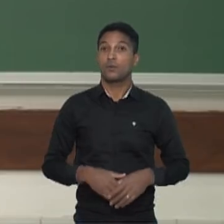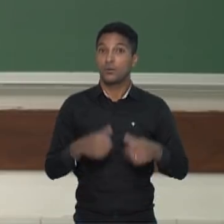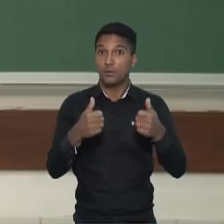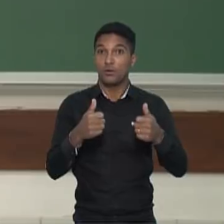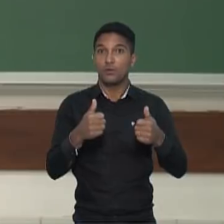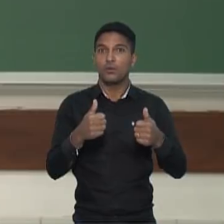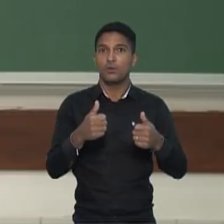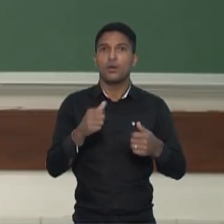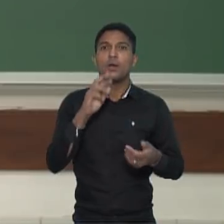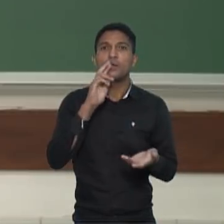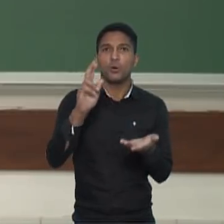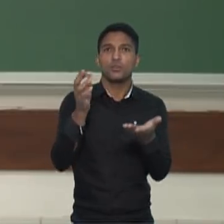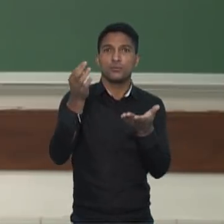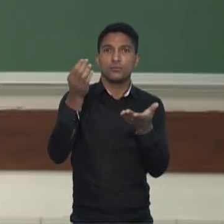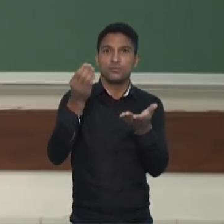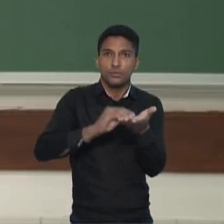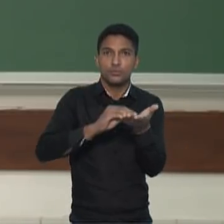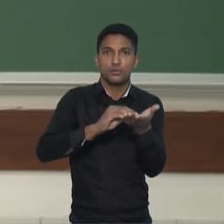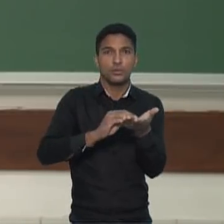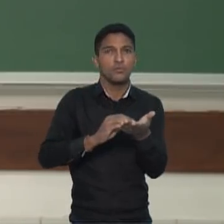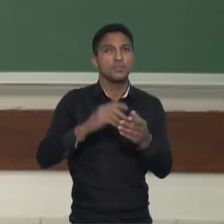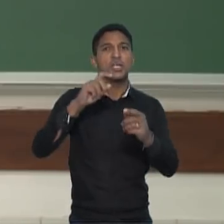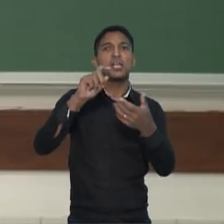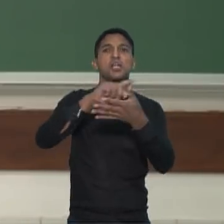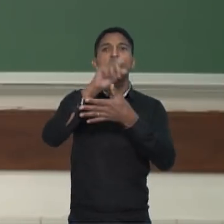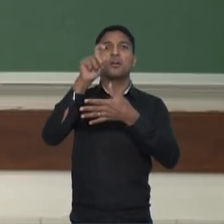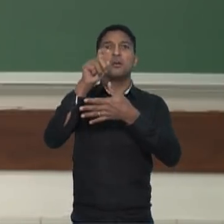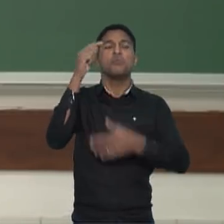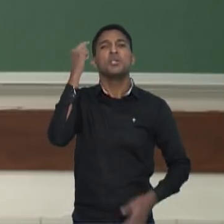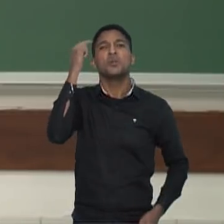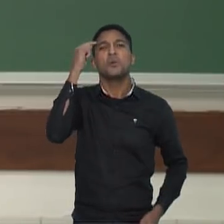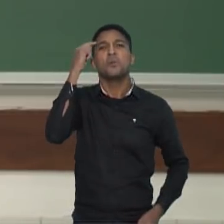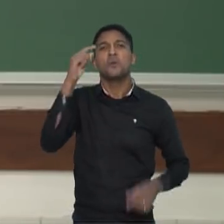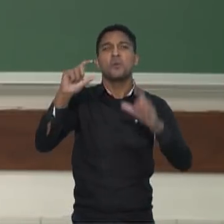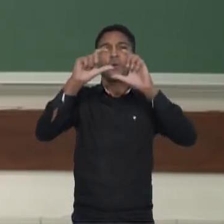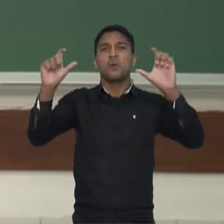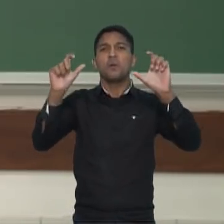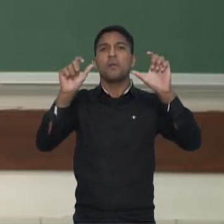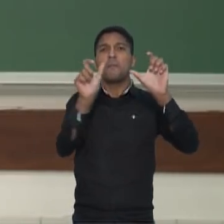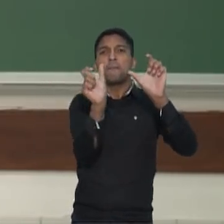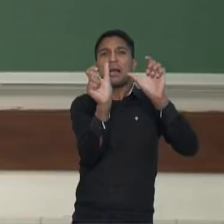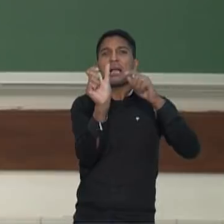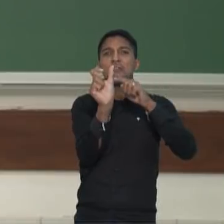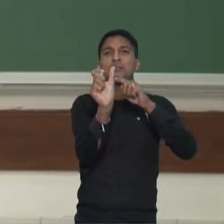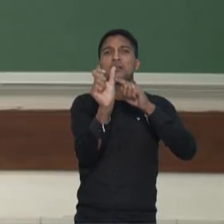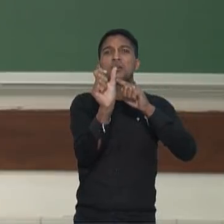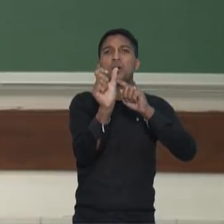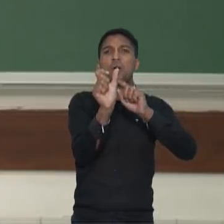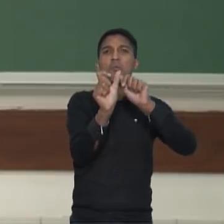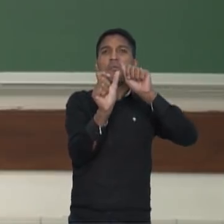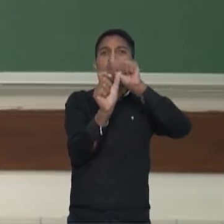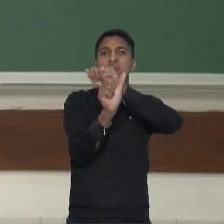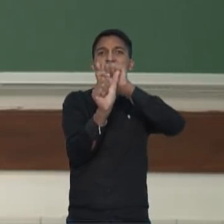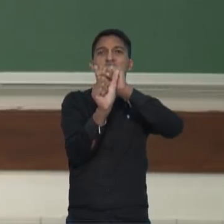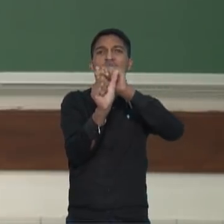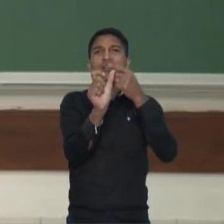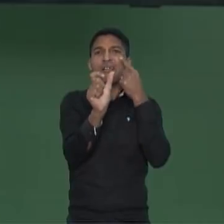Anotou sua resposta? Levantou aí a sua hipótese? Pensou nessa possibilidade de palavra? Então vamos para a correção.